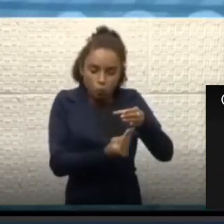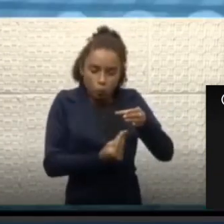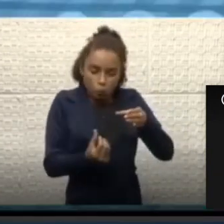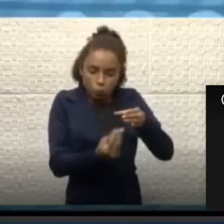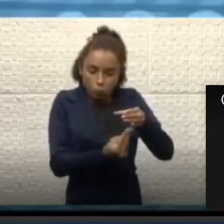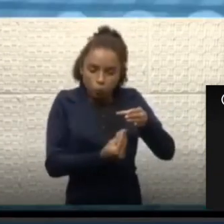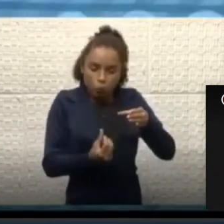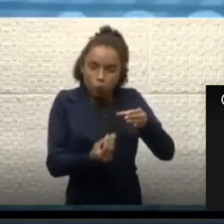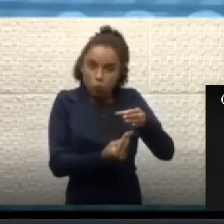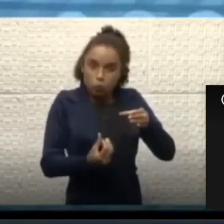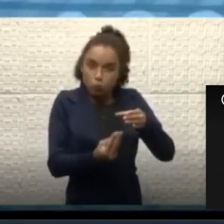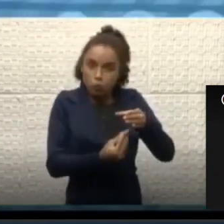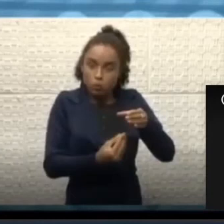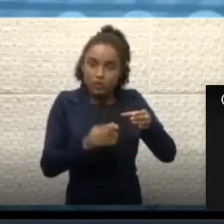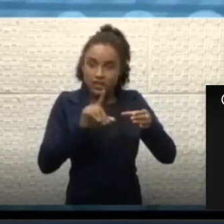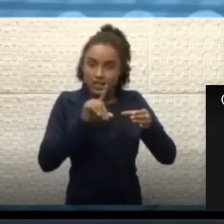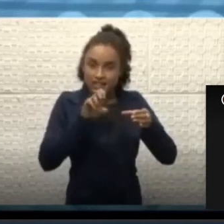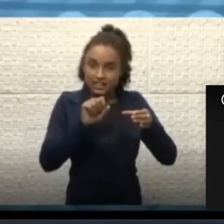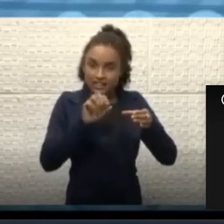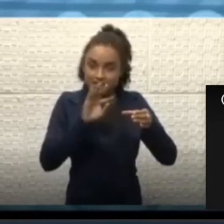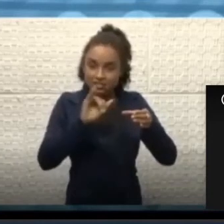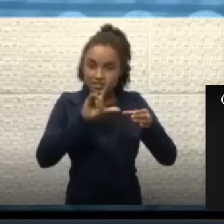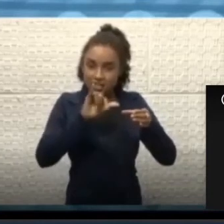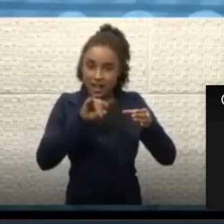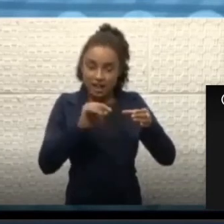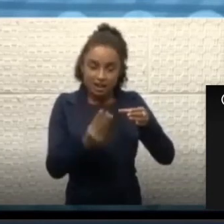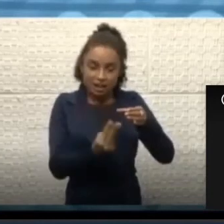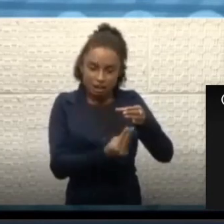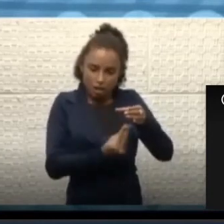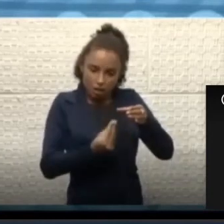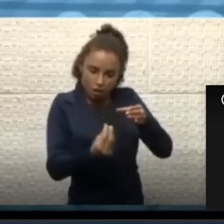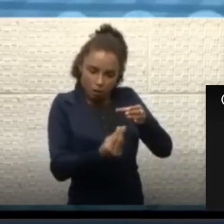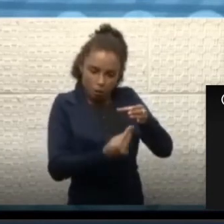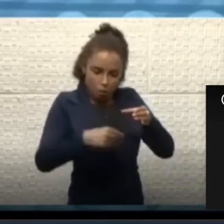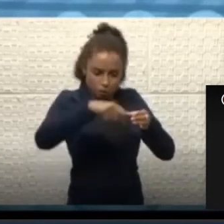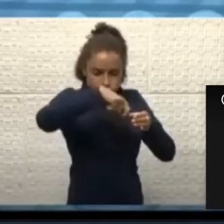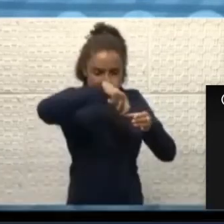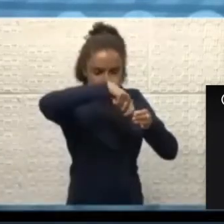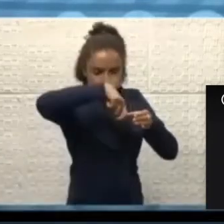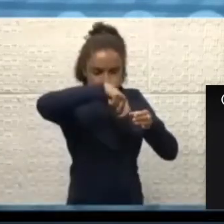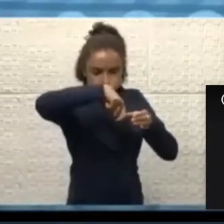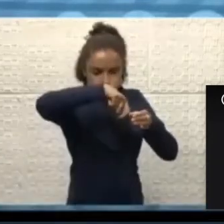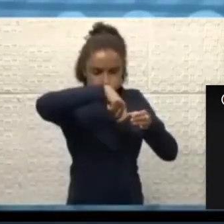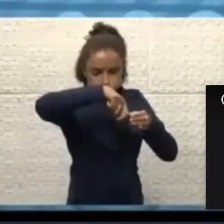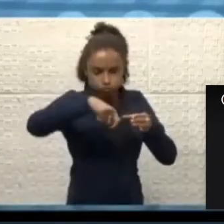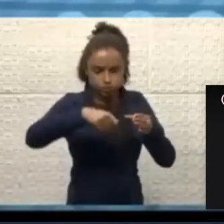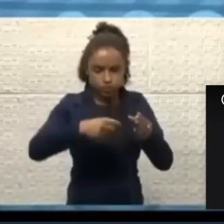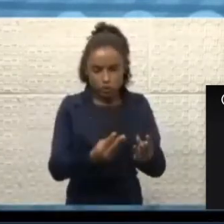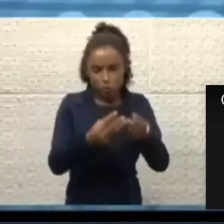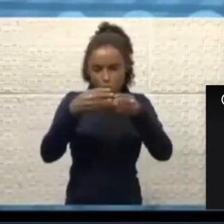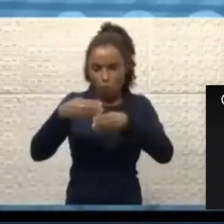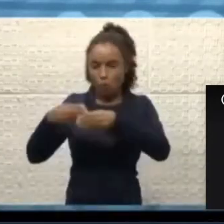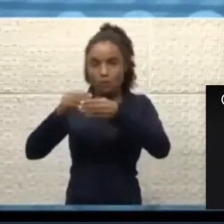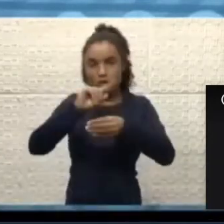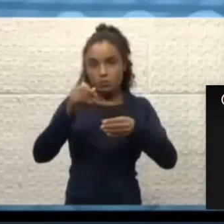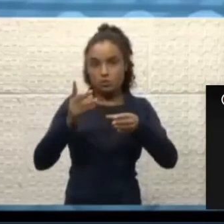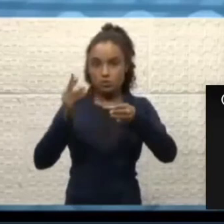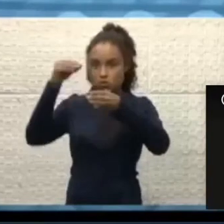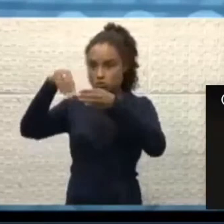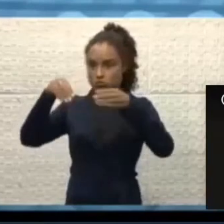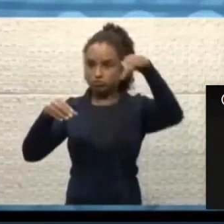Com água destilada. Então, a diluição é feita com água, água destilada, e ele vai